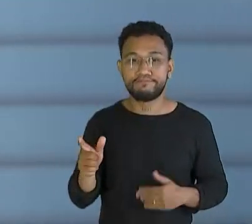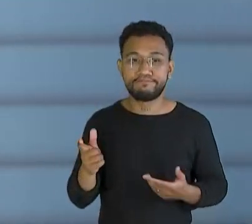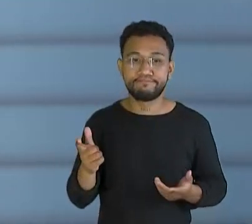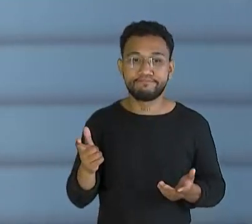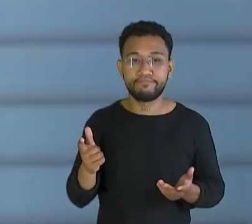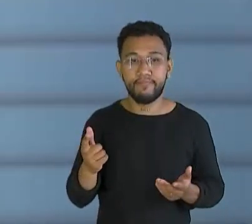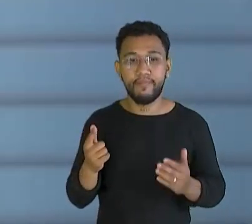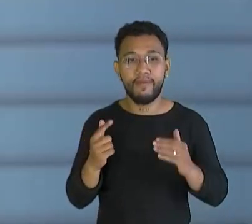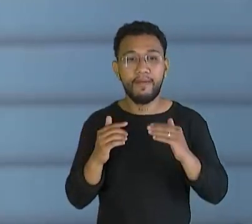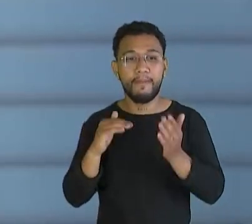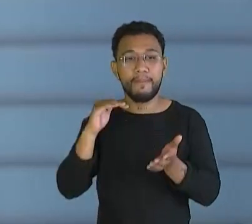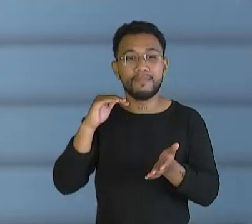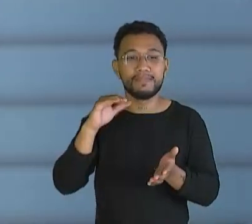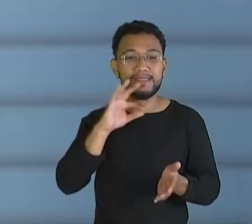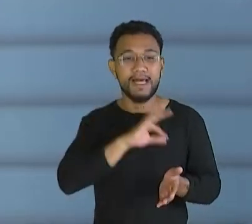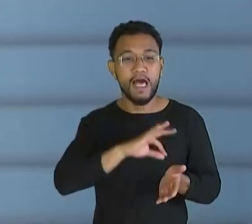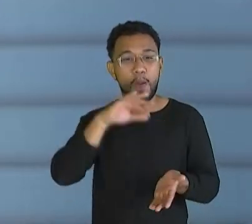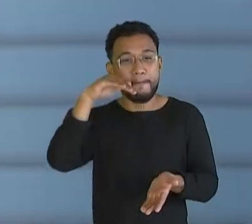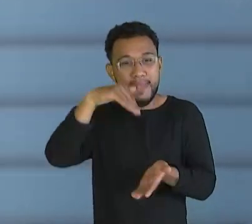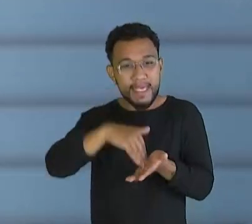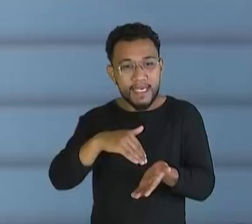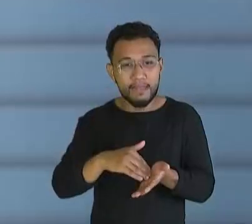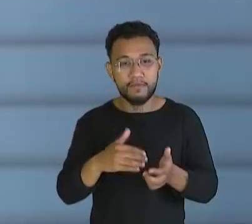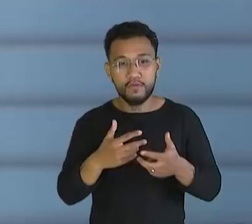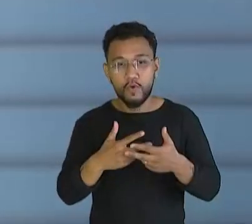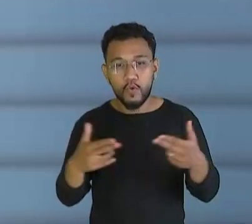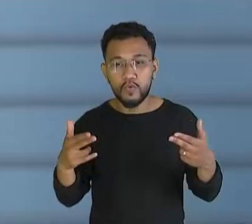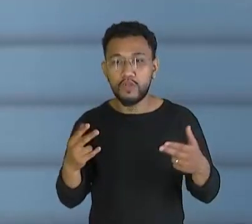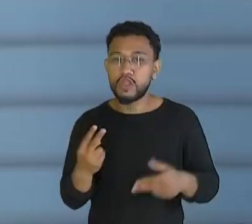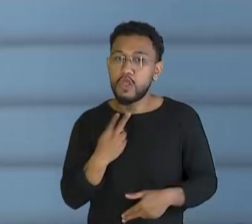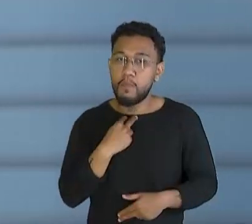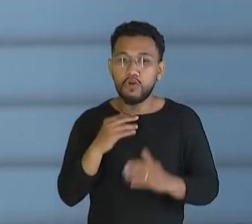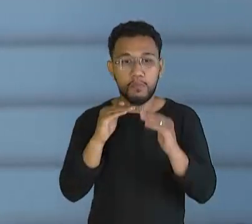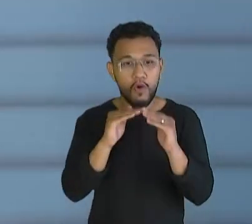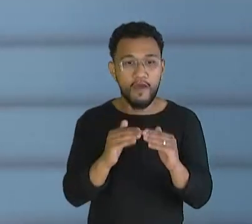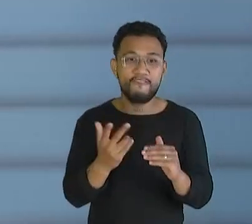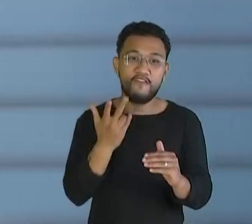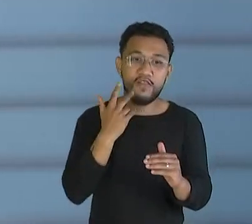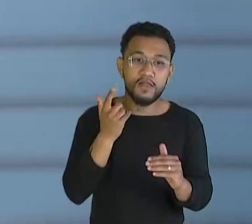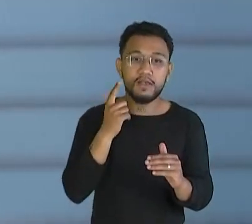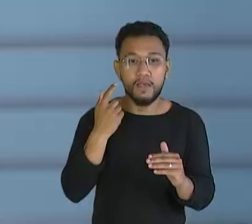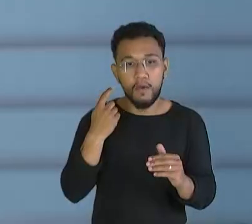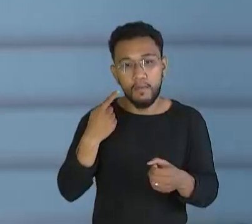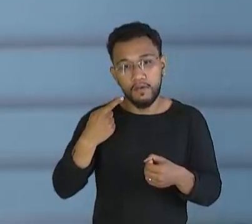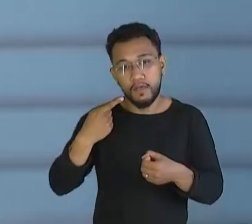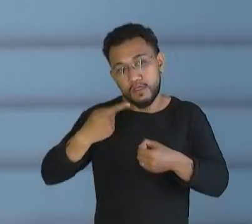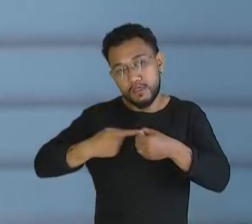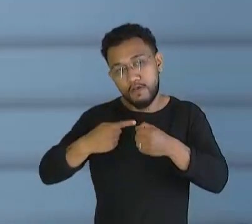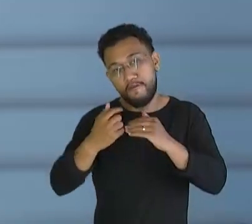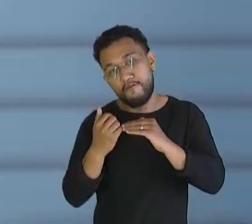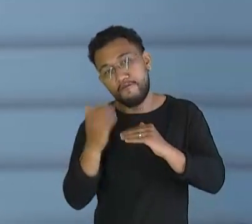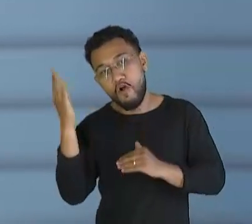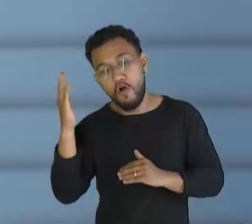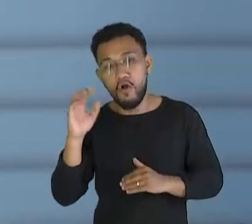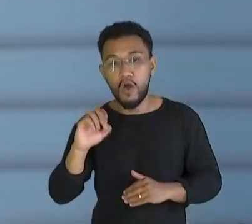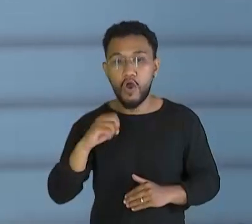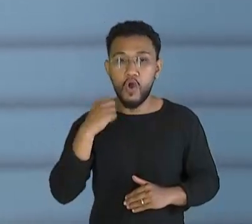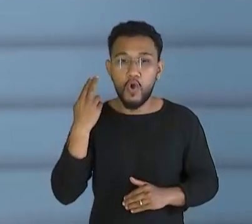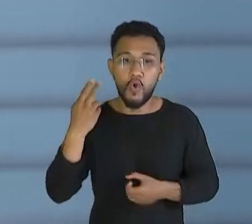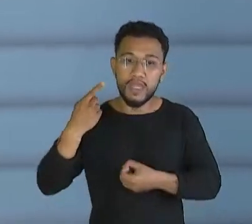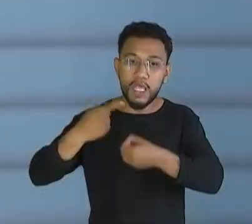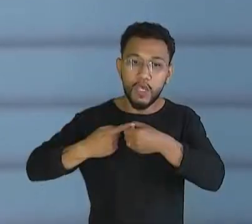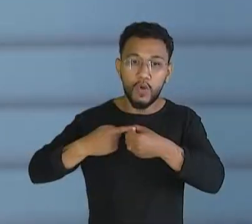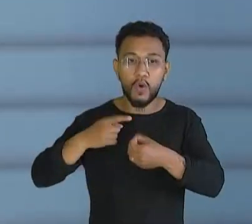que não pode residir em Fortaleza nem região metropolitana. E aí depois... Pode ser de outra cidade, né? Pode ser do interior